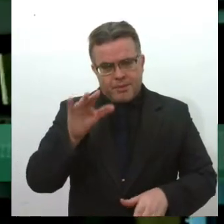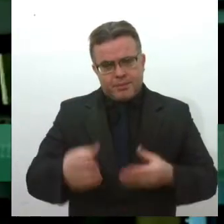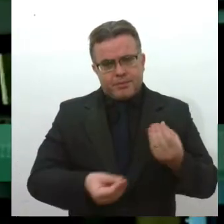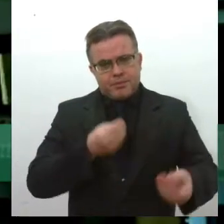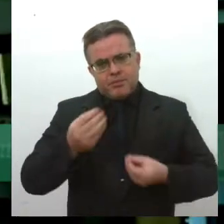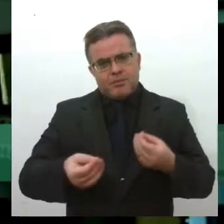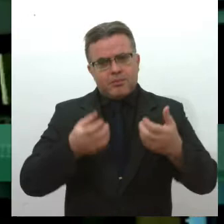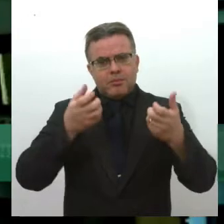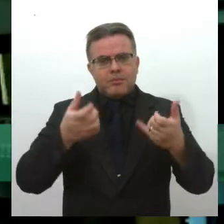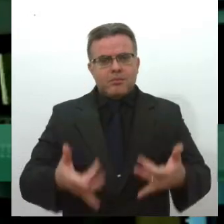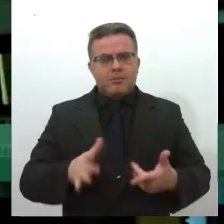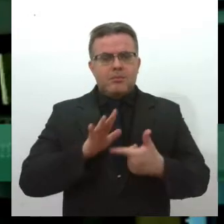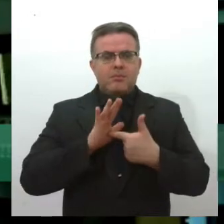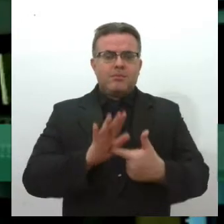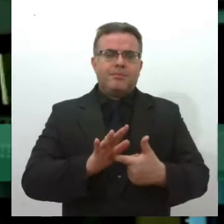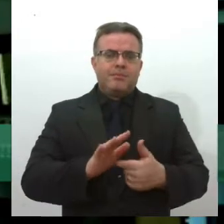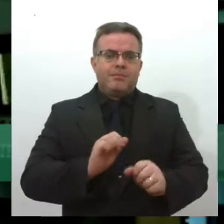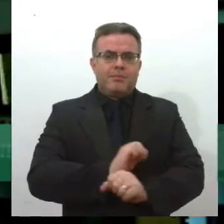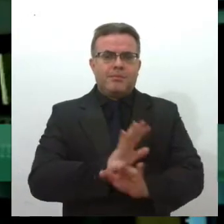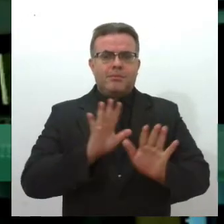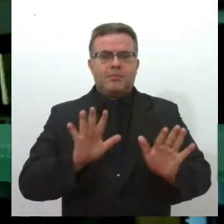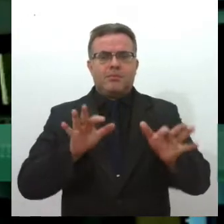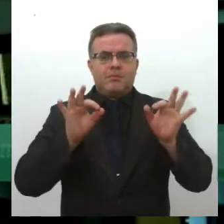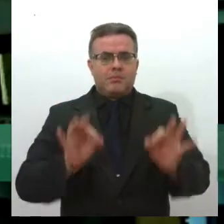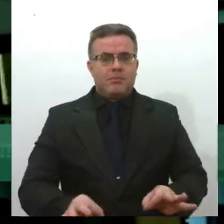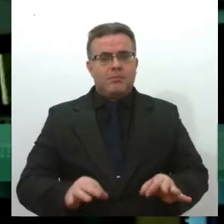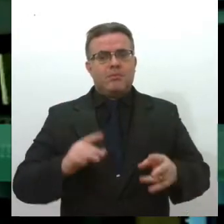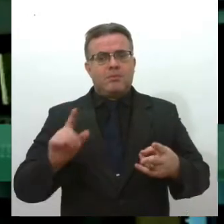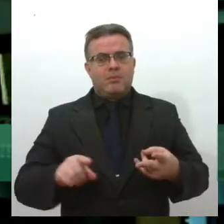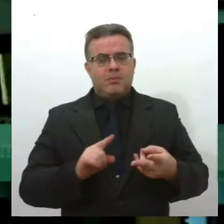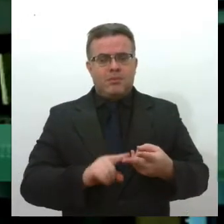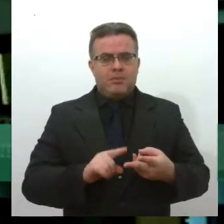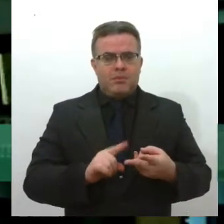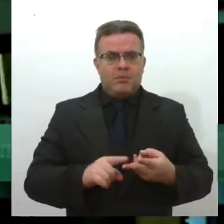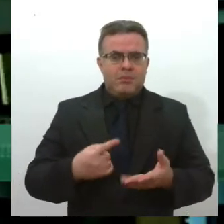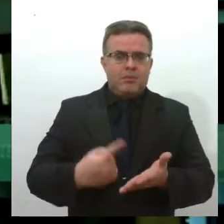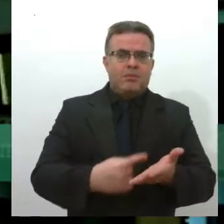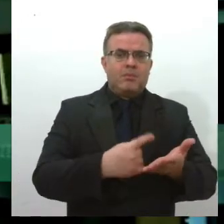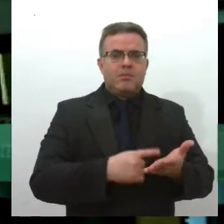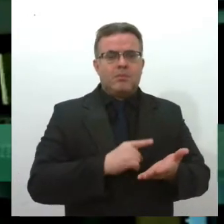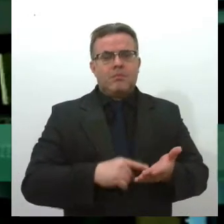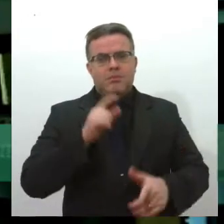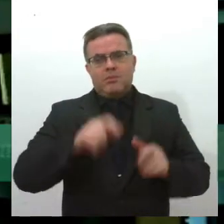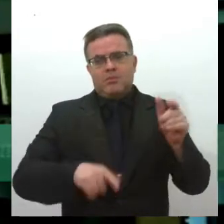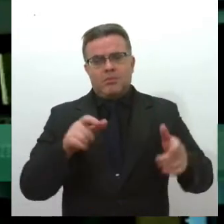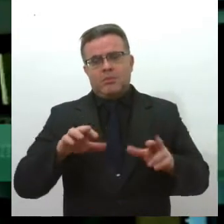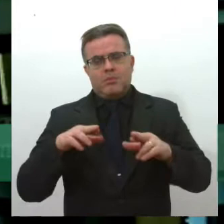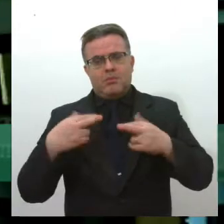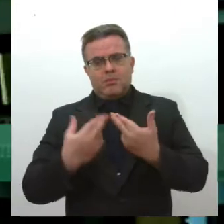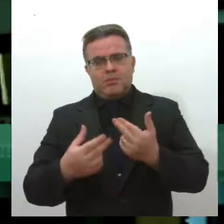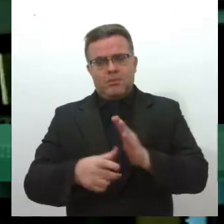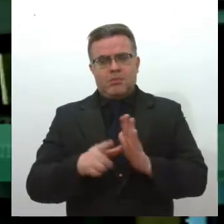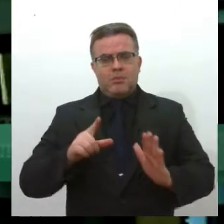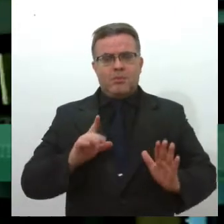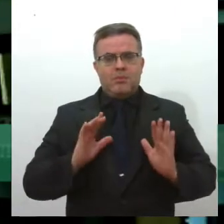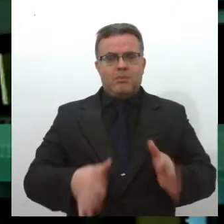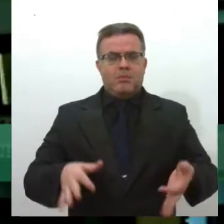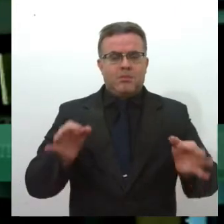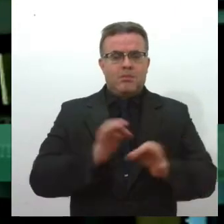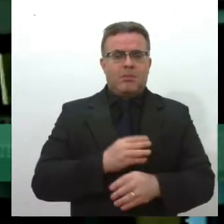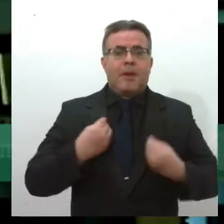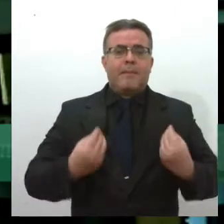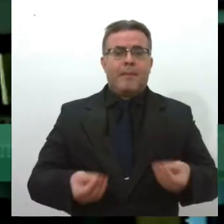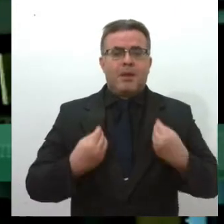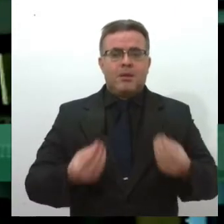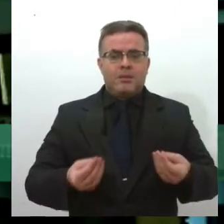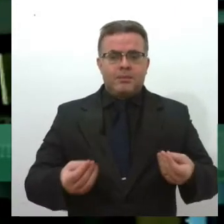ó, você tem que ser transparente, você tem que informar com quem você se reuniu. Ah, não vou me informar. Para que eu vou fazer isso?